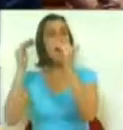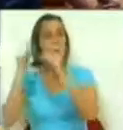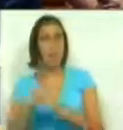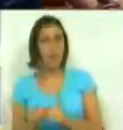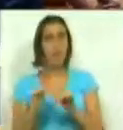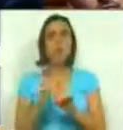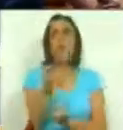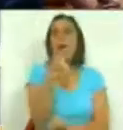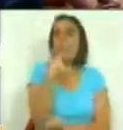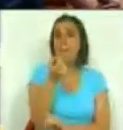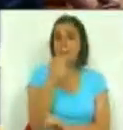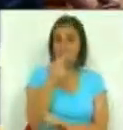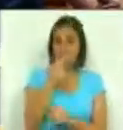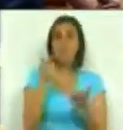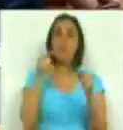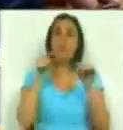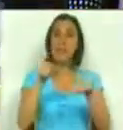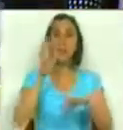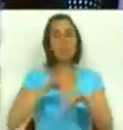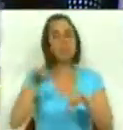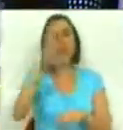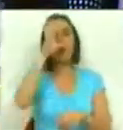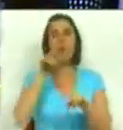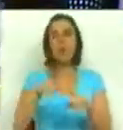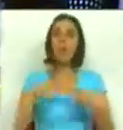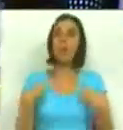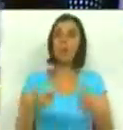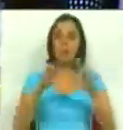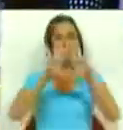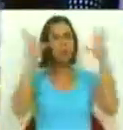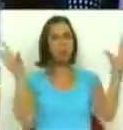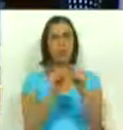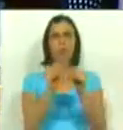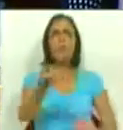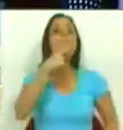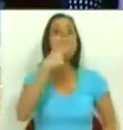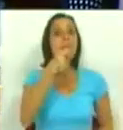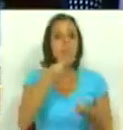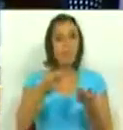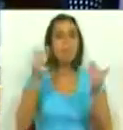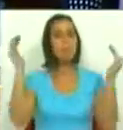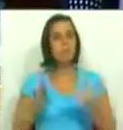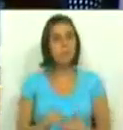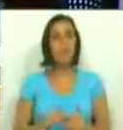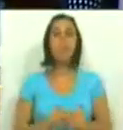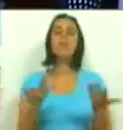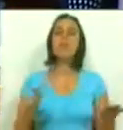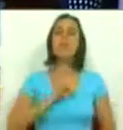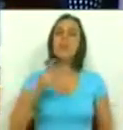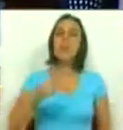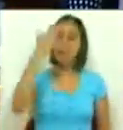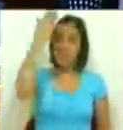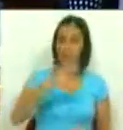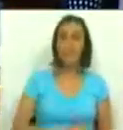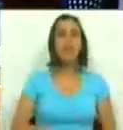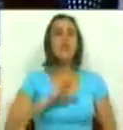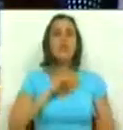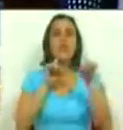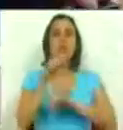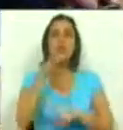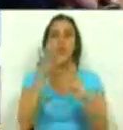menos pelos remédios. É graças a este Governo que os encargos globais com os medicamentos estão a diminuir. Senhora Presidente,